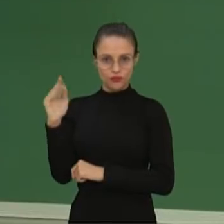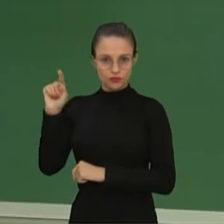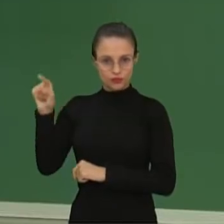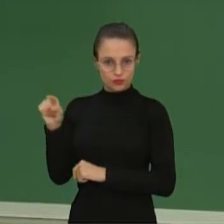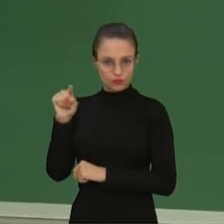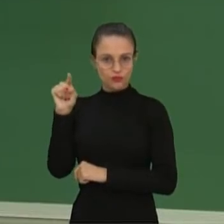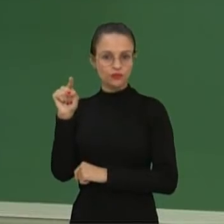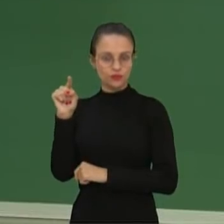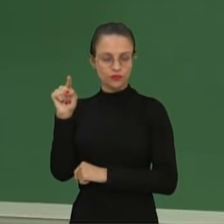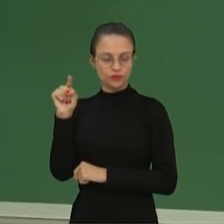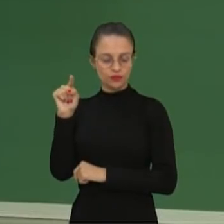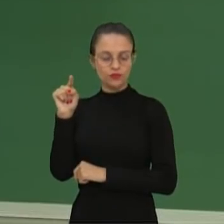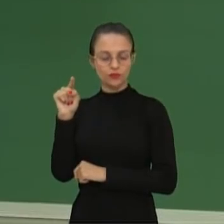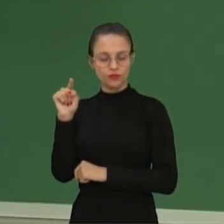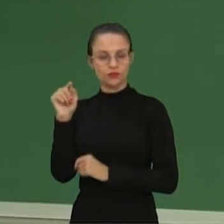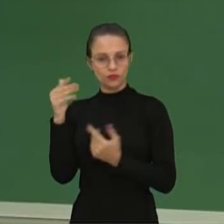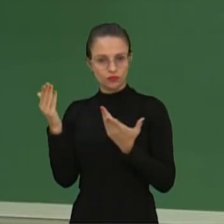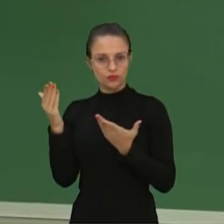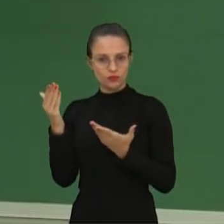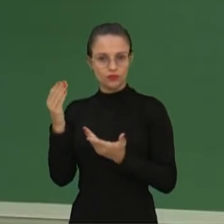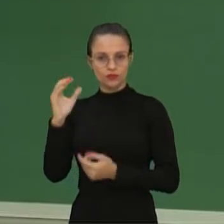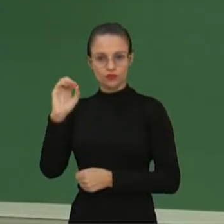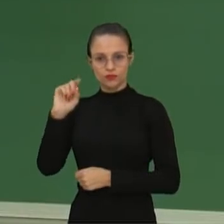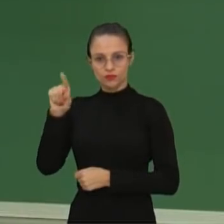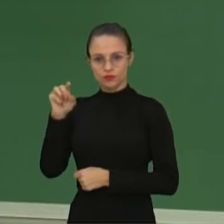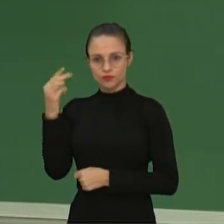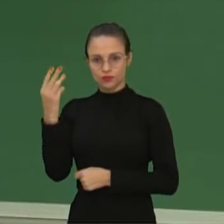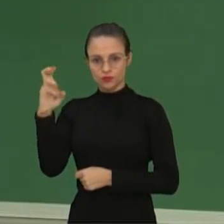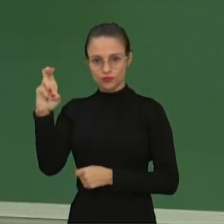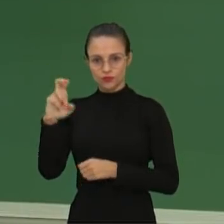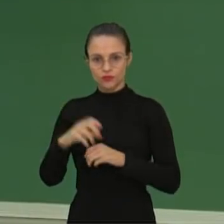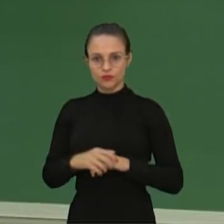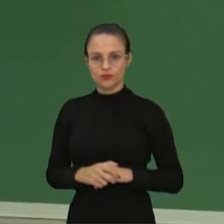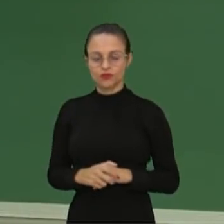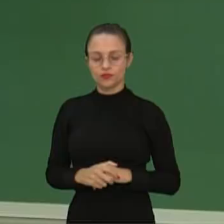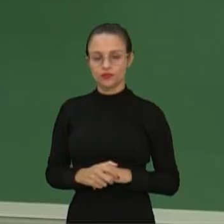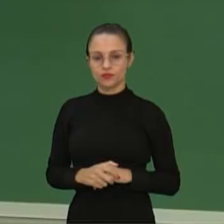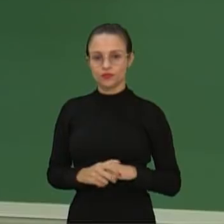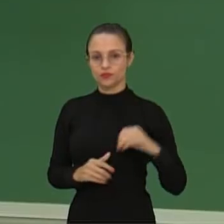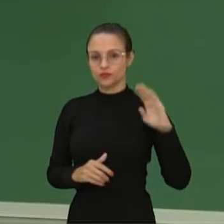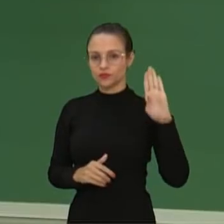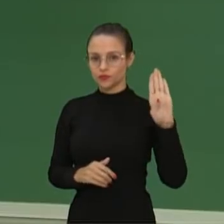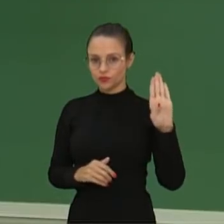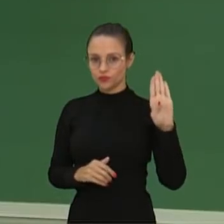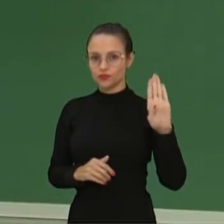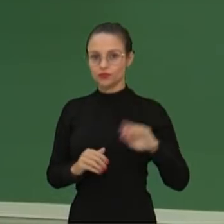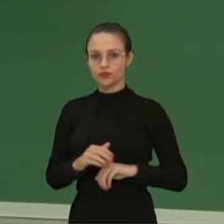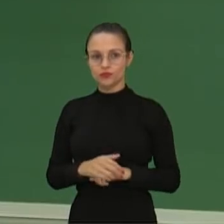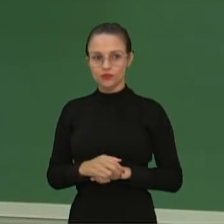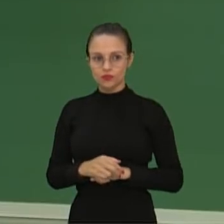do lado direito. Andando duas casas, uma, duas. Por isso ficou 0,35. Letra B,